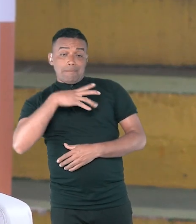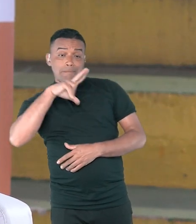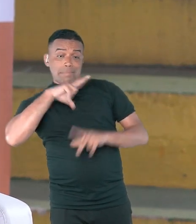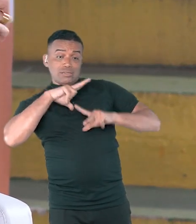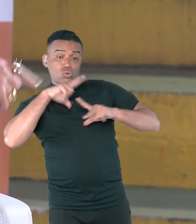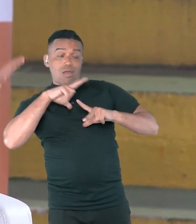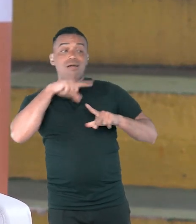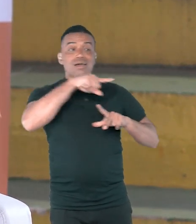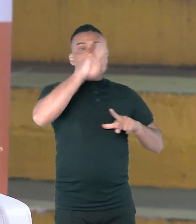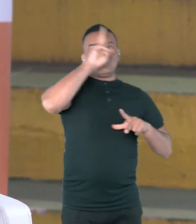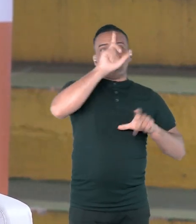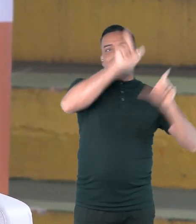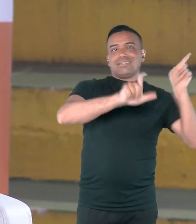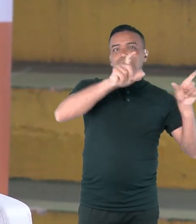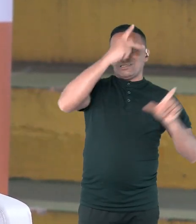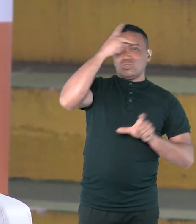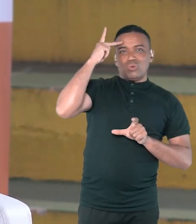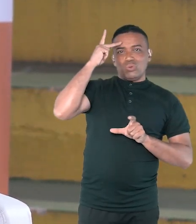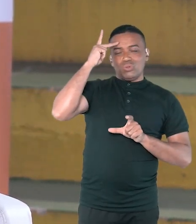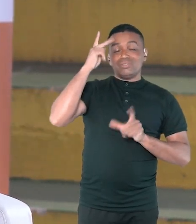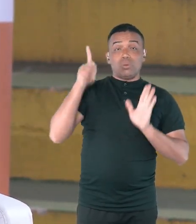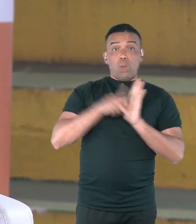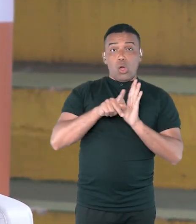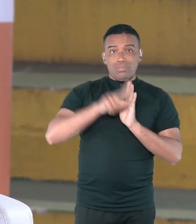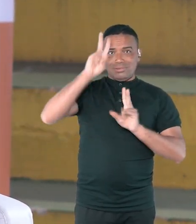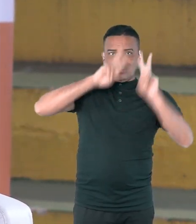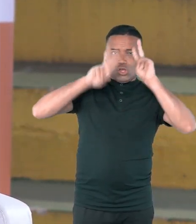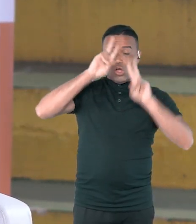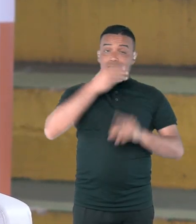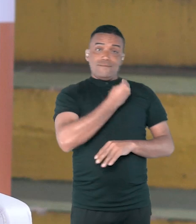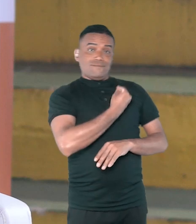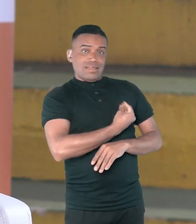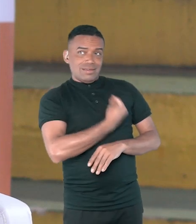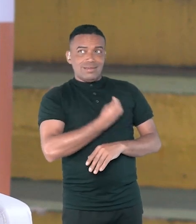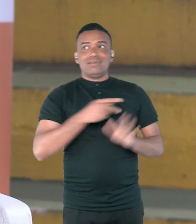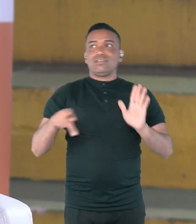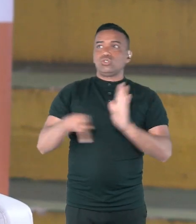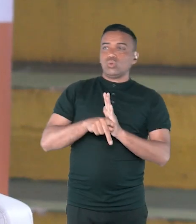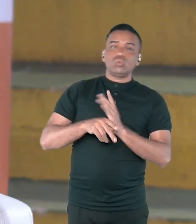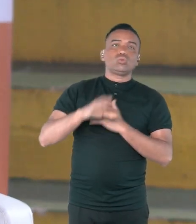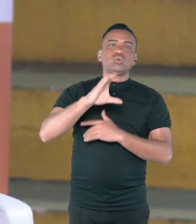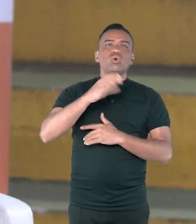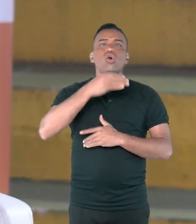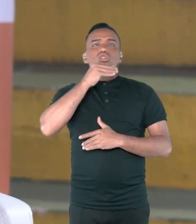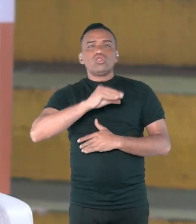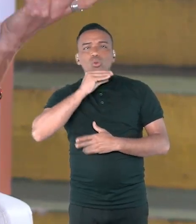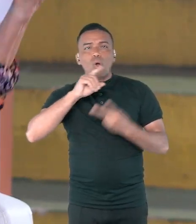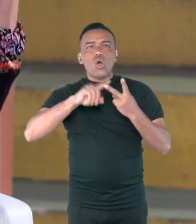peça era justamente trançar a história muito cotidiana com Drummond,